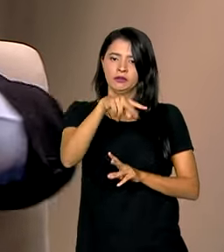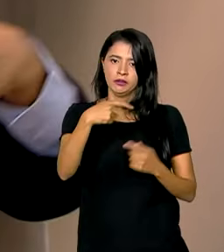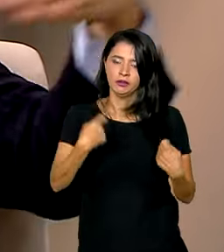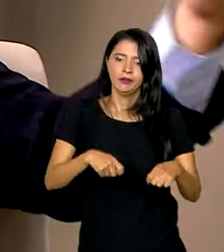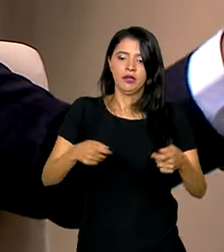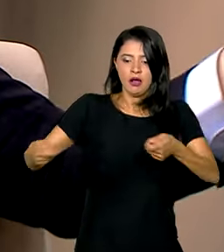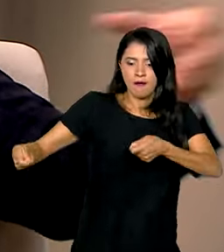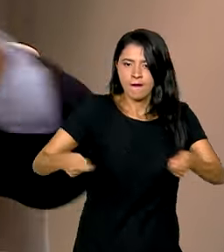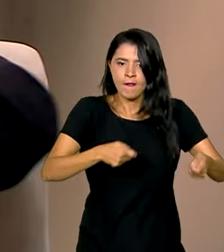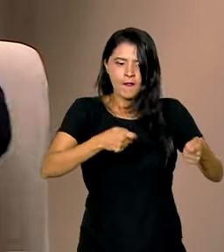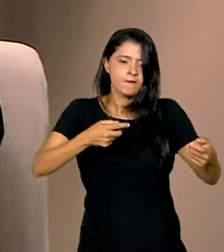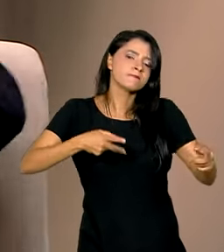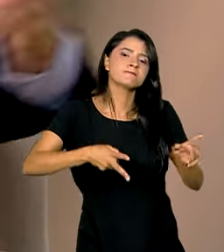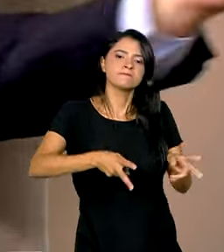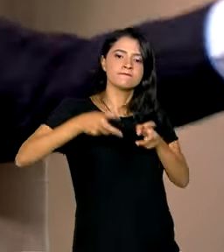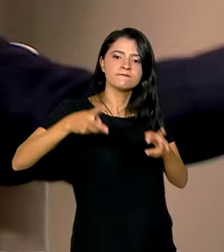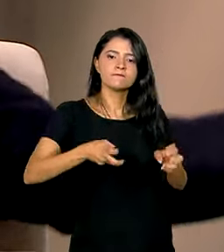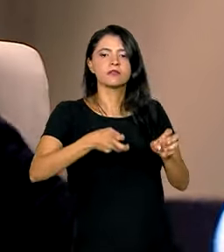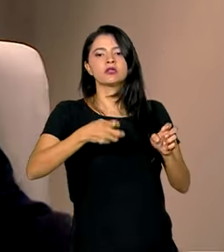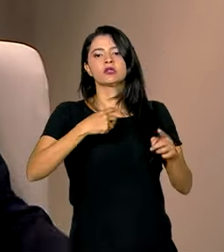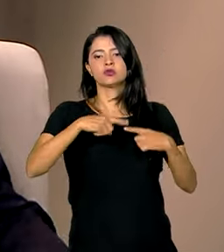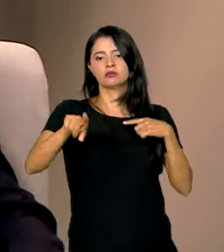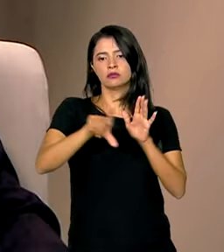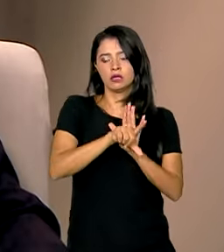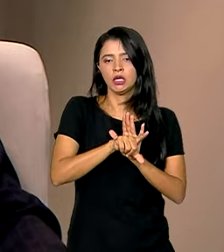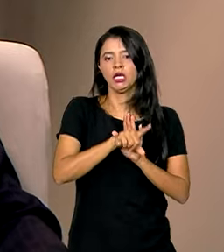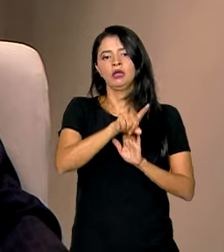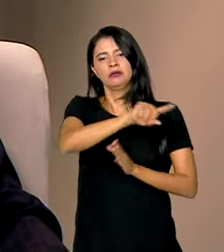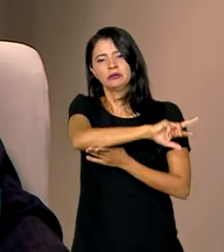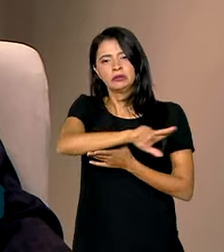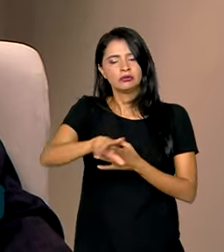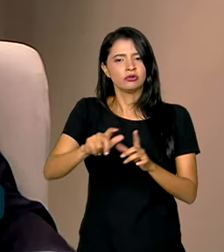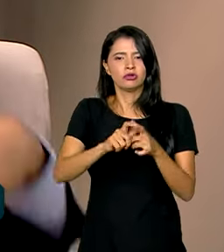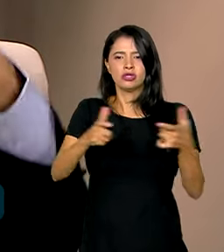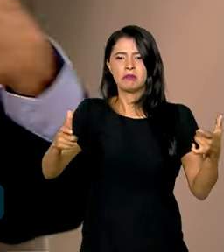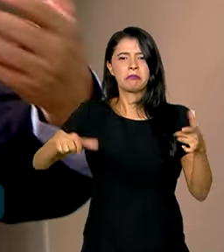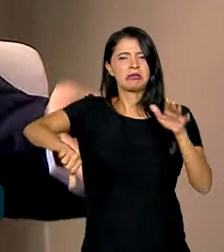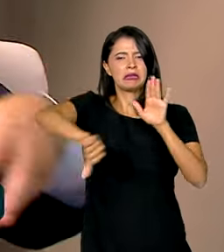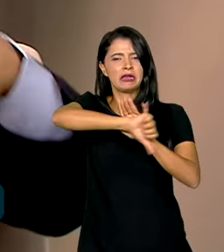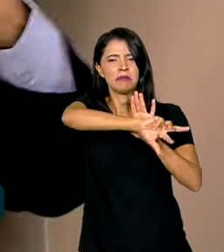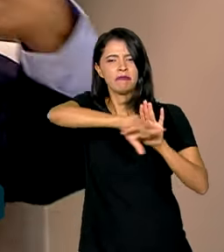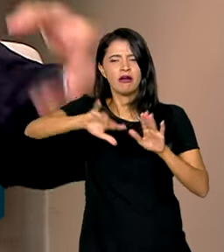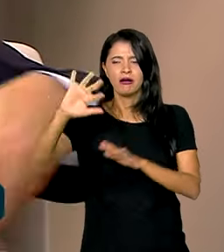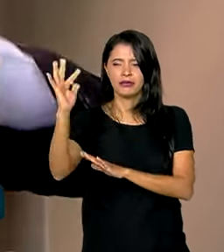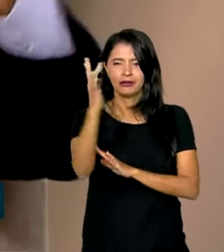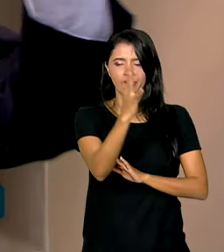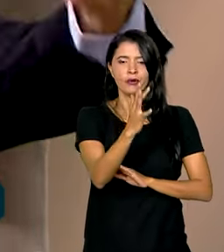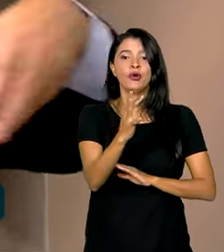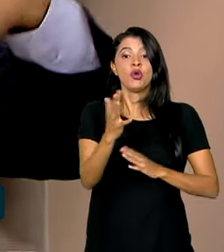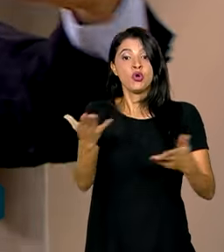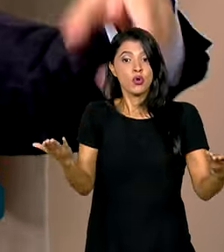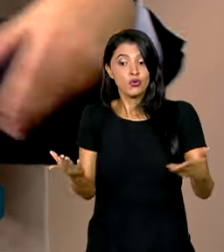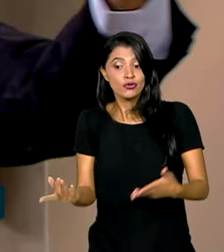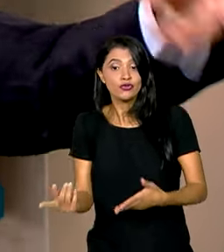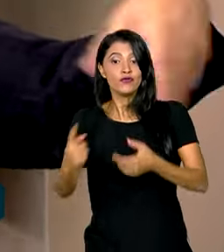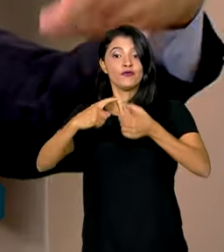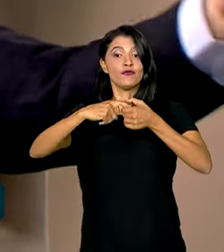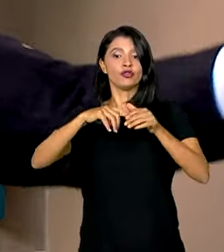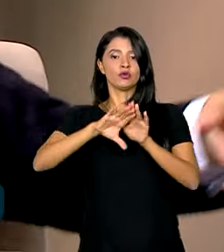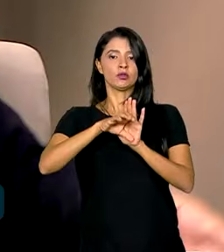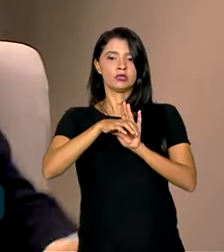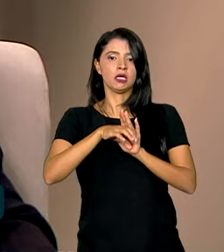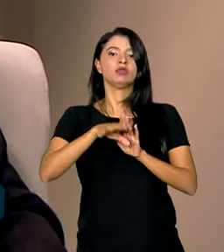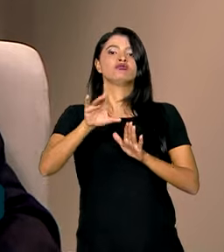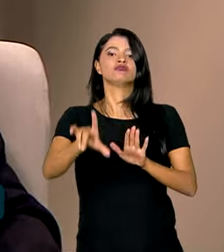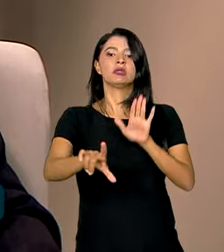garimpo ilegal, havia um quadro de descontrole absoluto no que se refere a crimes ambientais. Hoje você tem a retomada do conceito de autoridade,